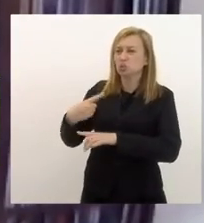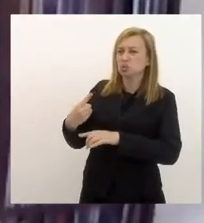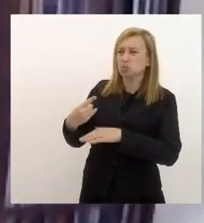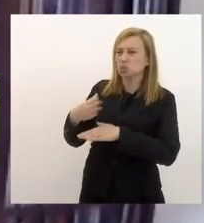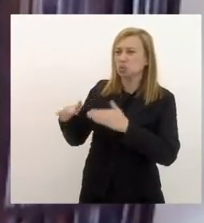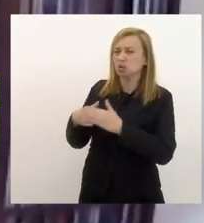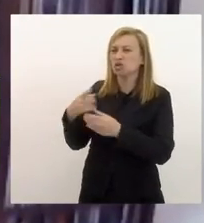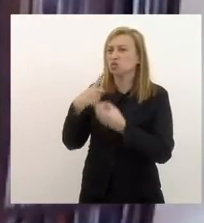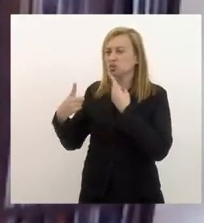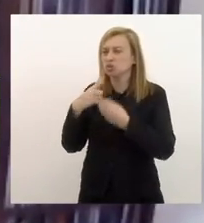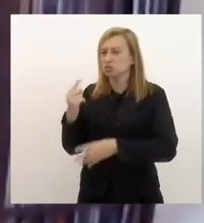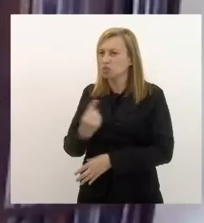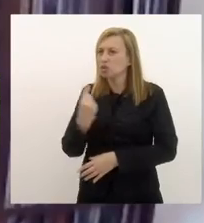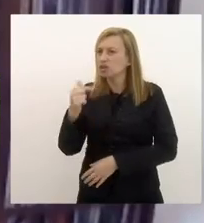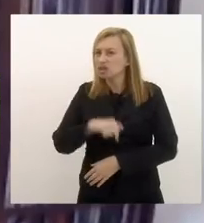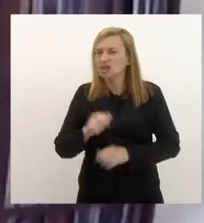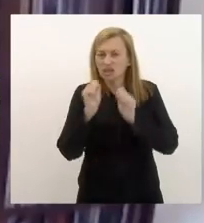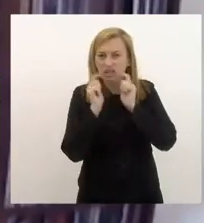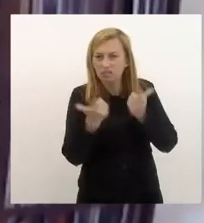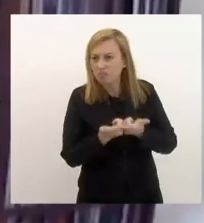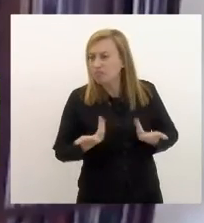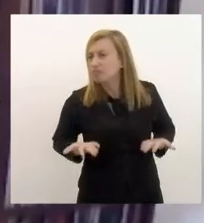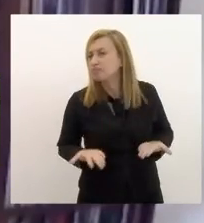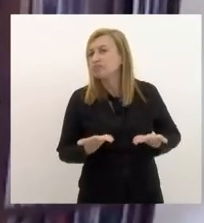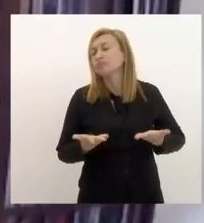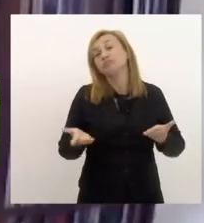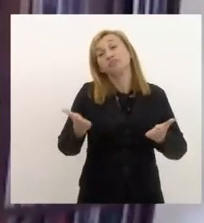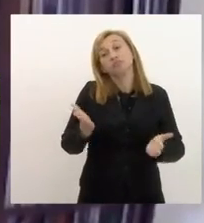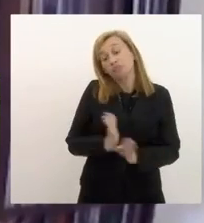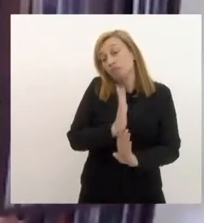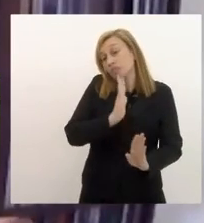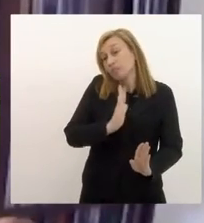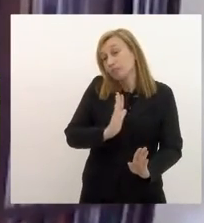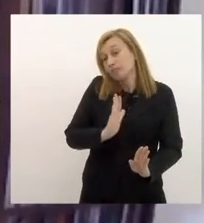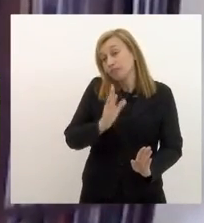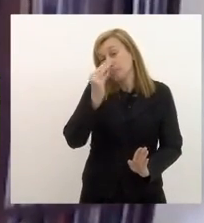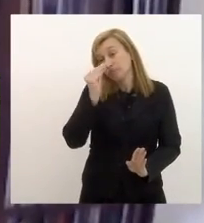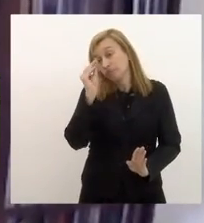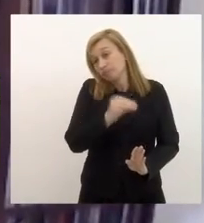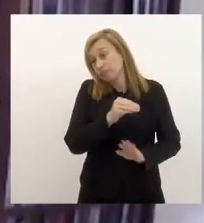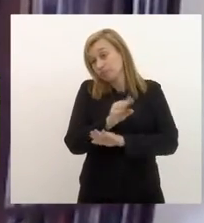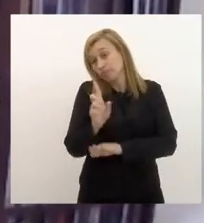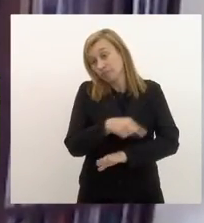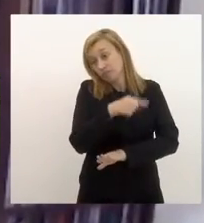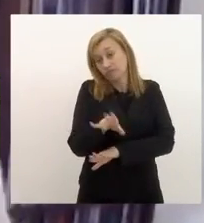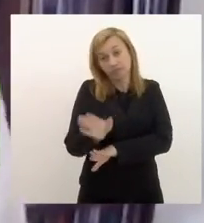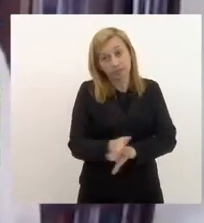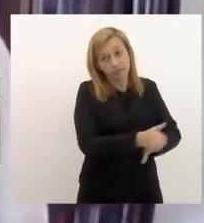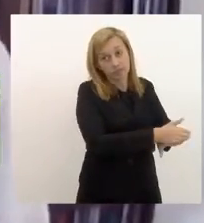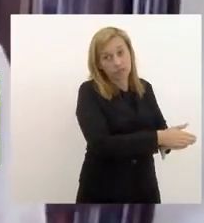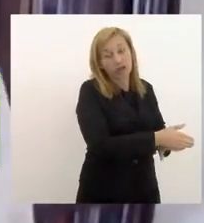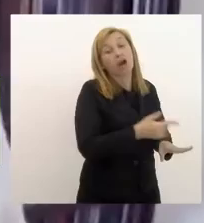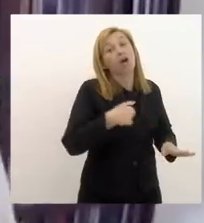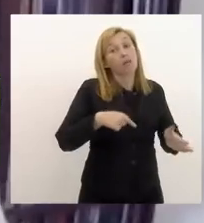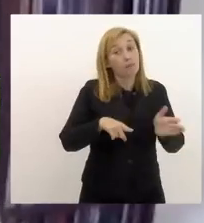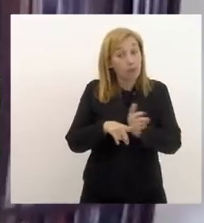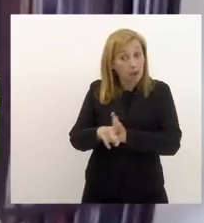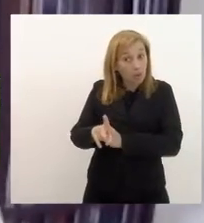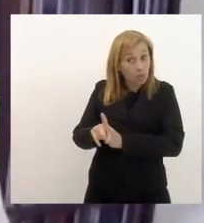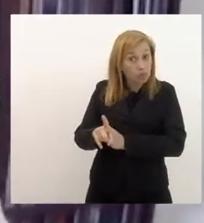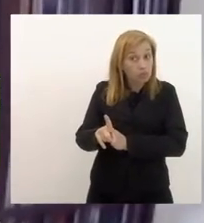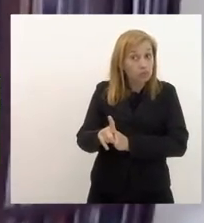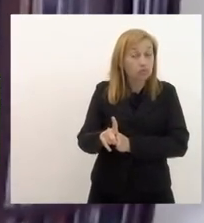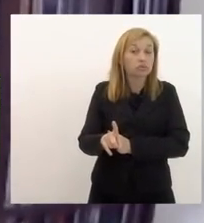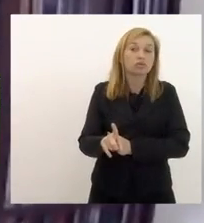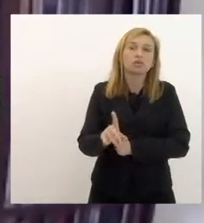Nossa pia não também livro ativa se quiser de repente enquanto não centavo ouvido aí ele disse aí tem uma pergunta seu